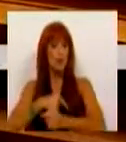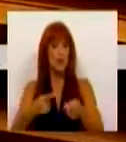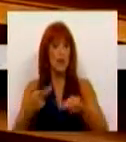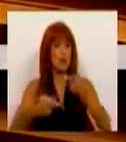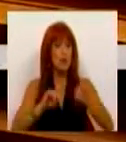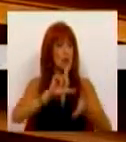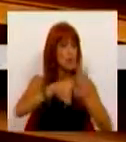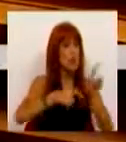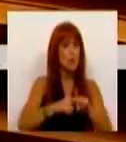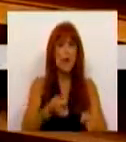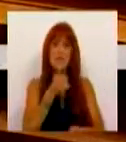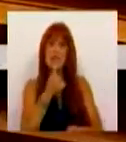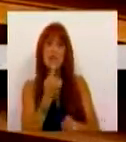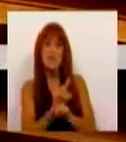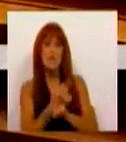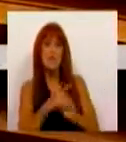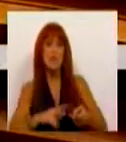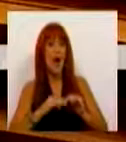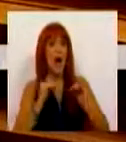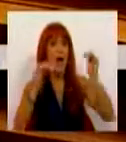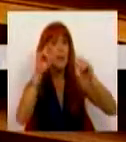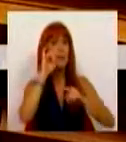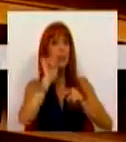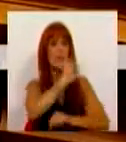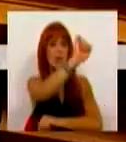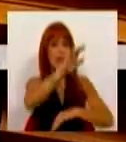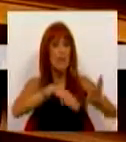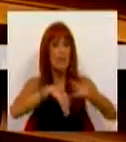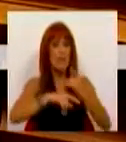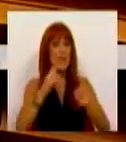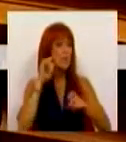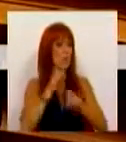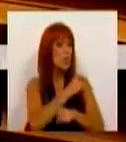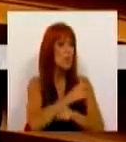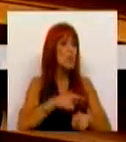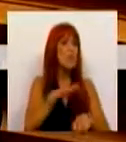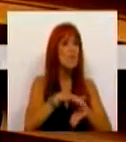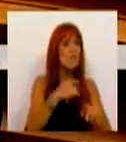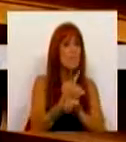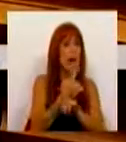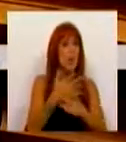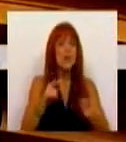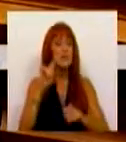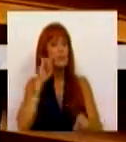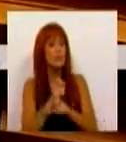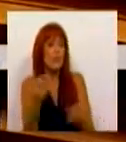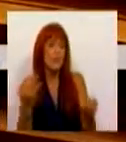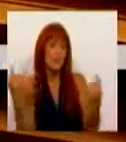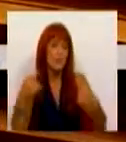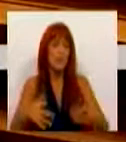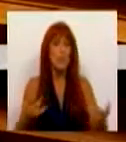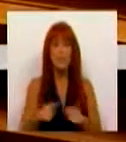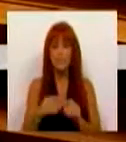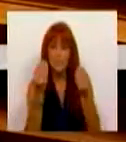apreciar projetos e medidas de autoproteção, realizar vistorias, inspeções e fiscalização e